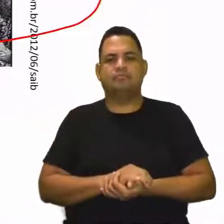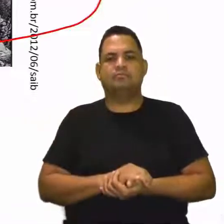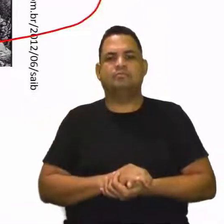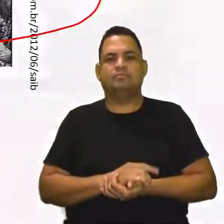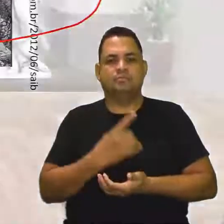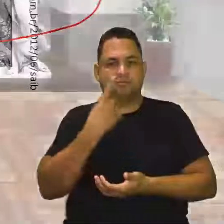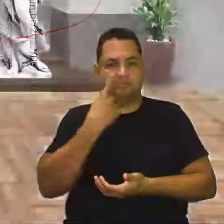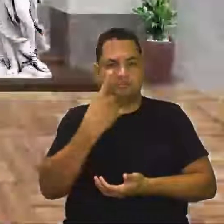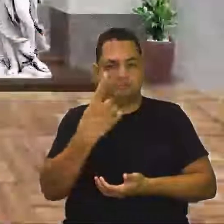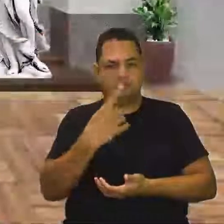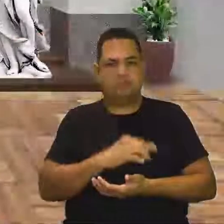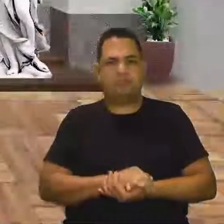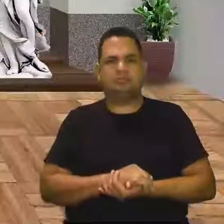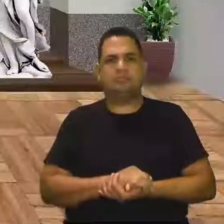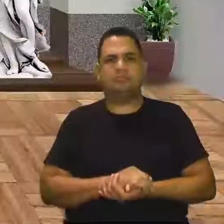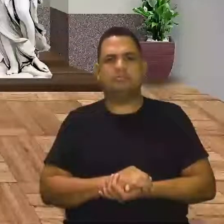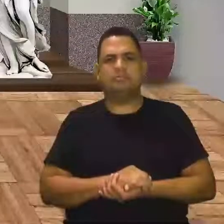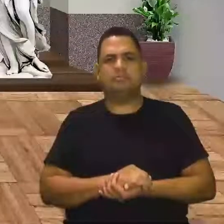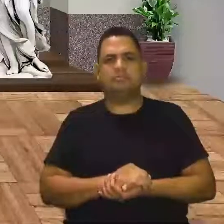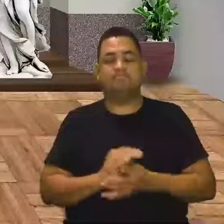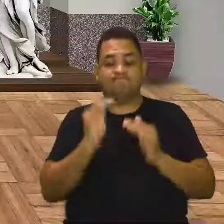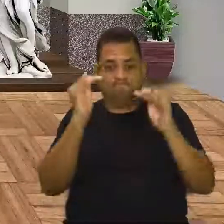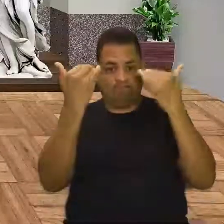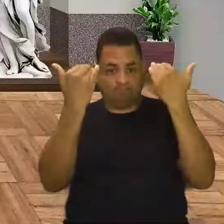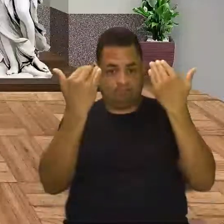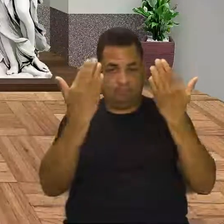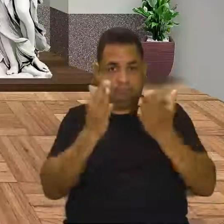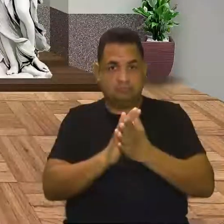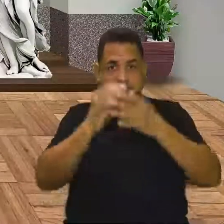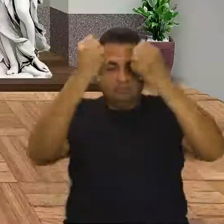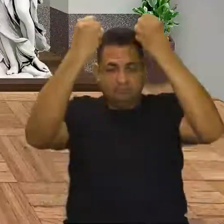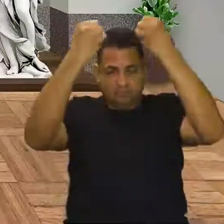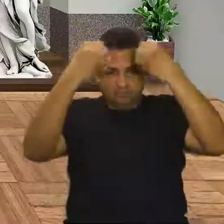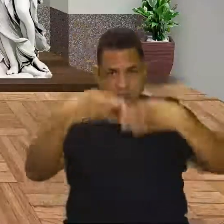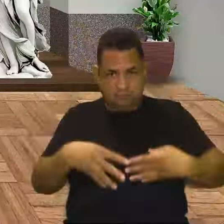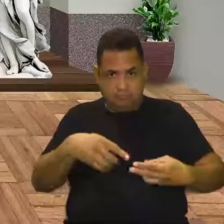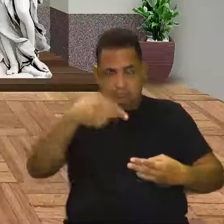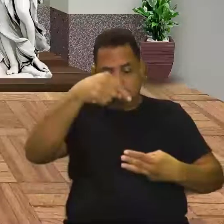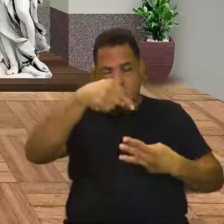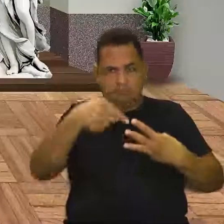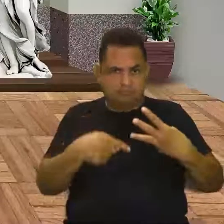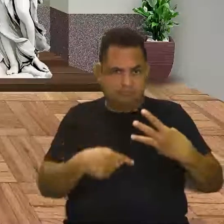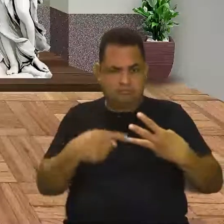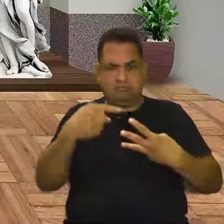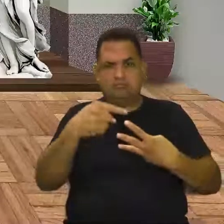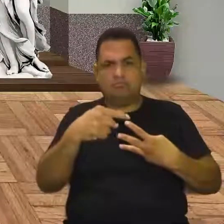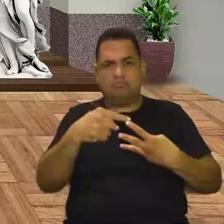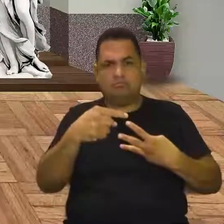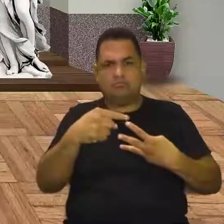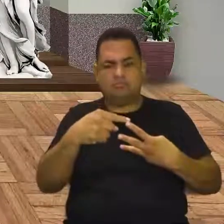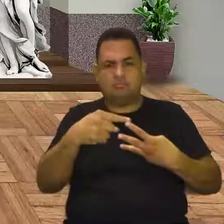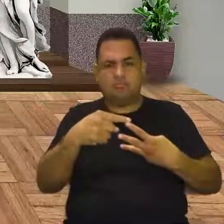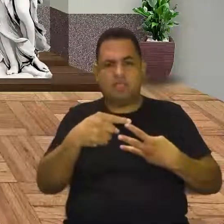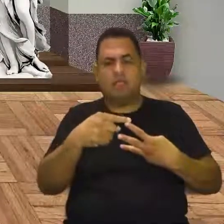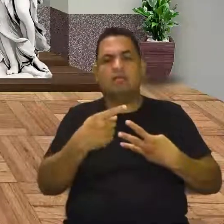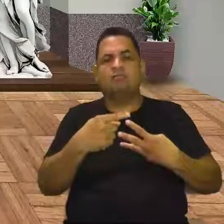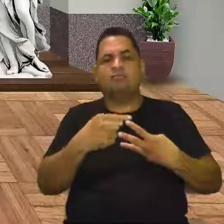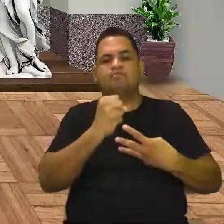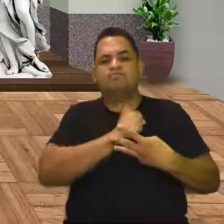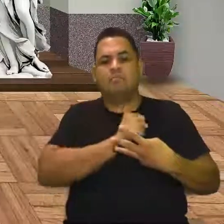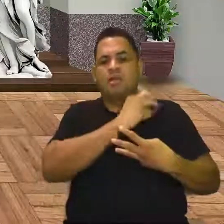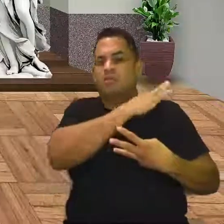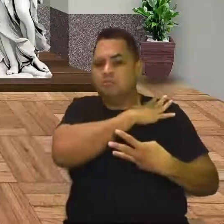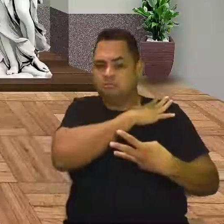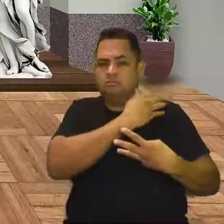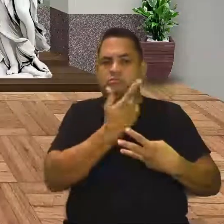vou olhar para você, olha, vem para mim. Presta atenção, eu vou te explicar as 3 classes. A questão militar, aluno.